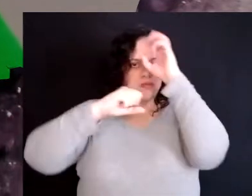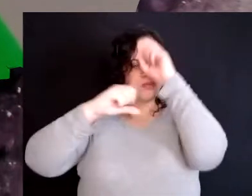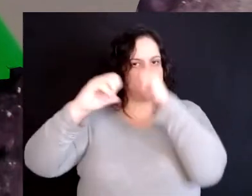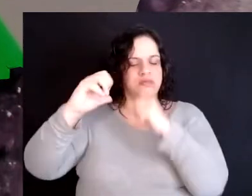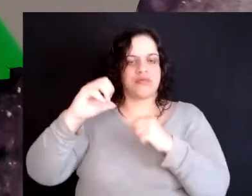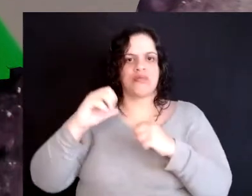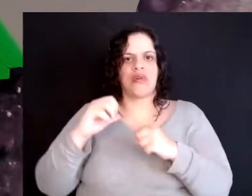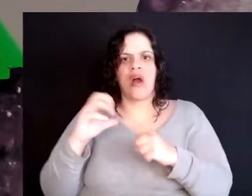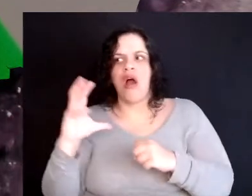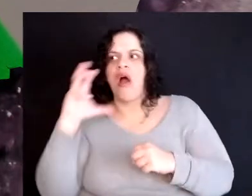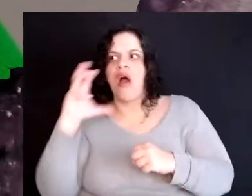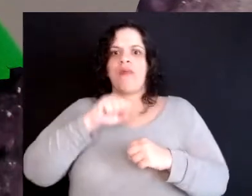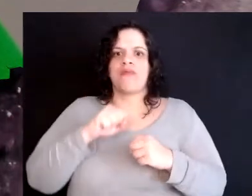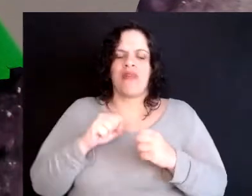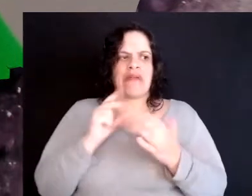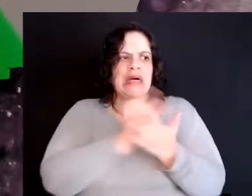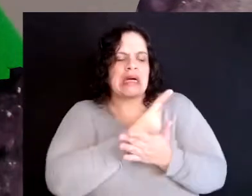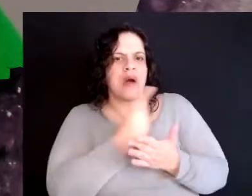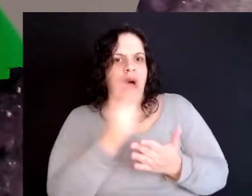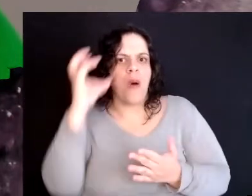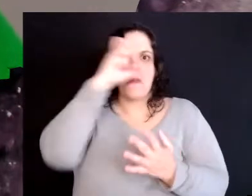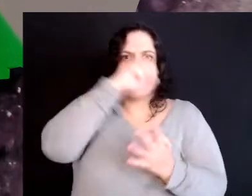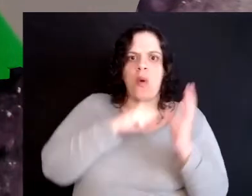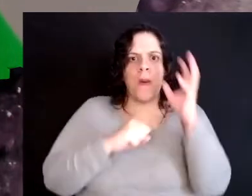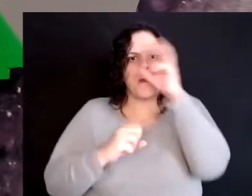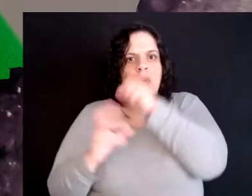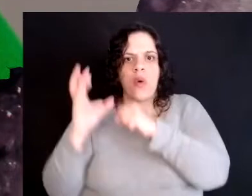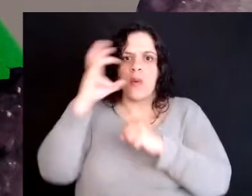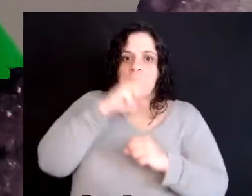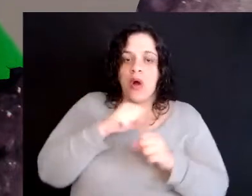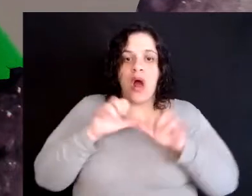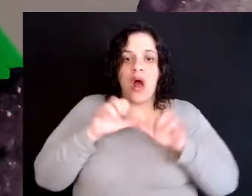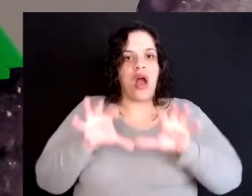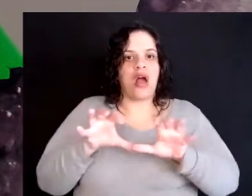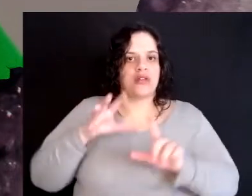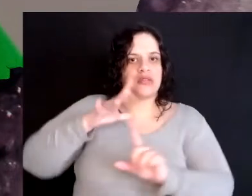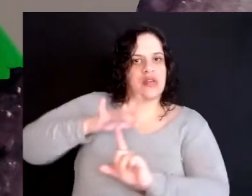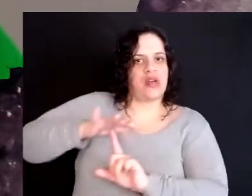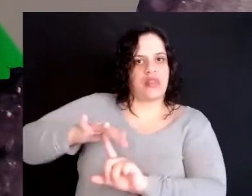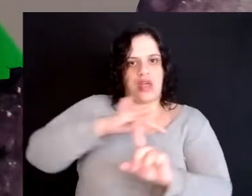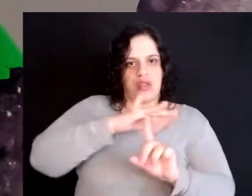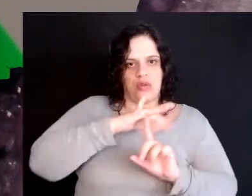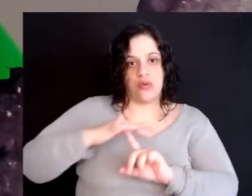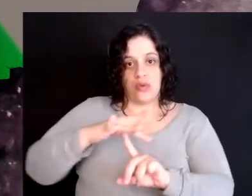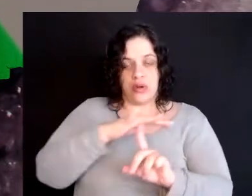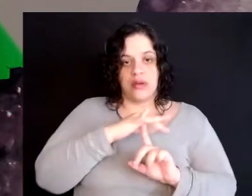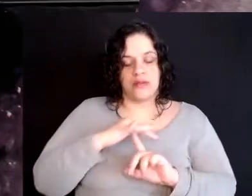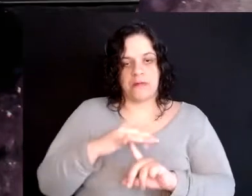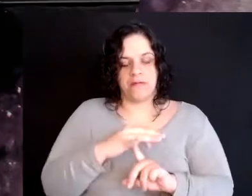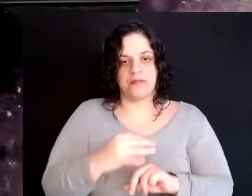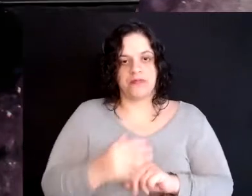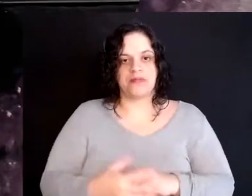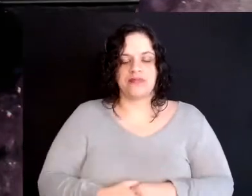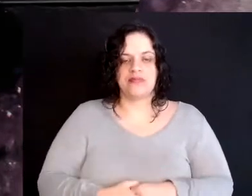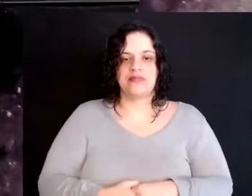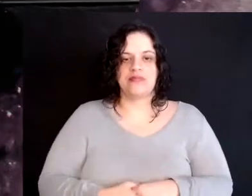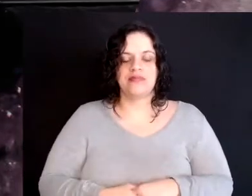os pequenos aprendizados da natureza dela.